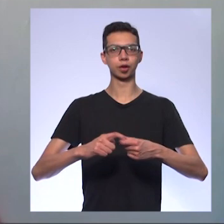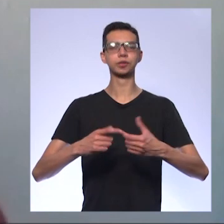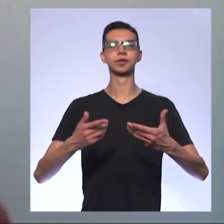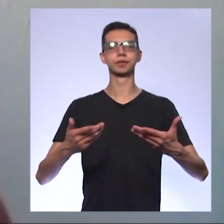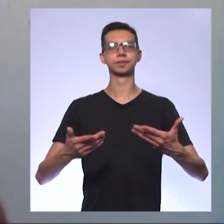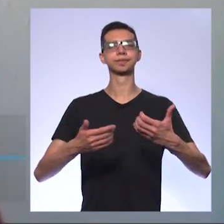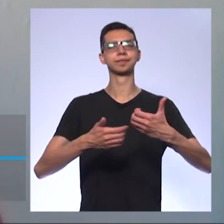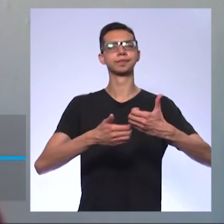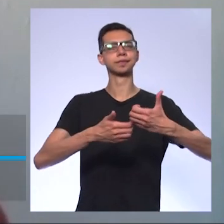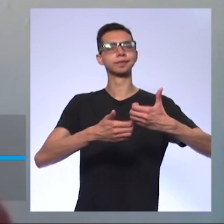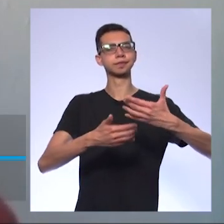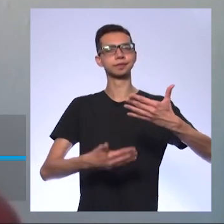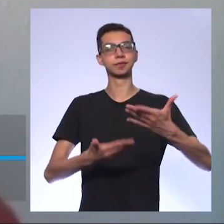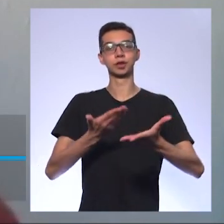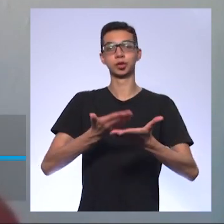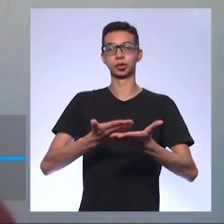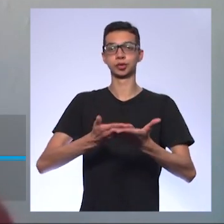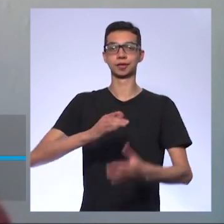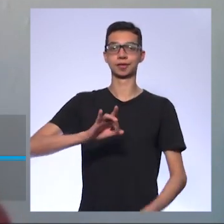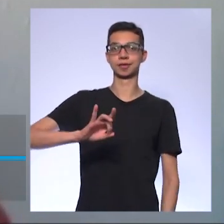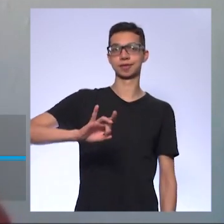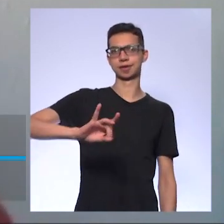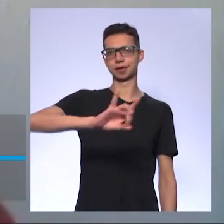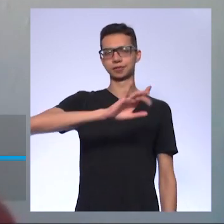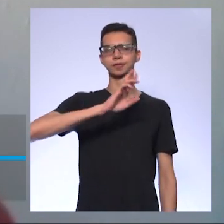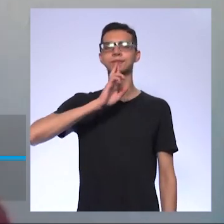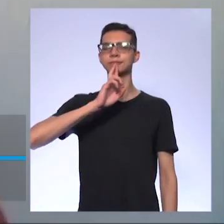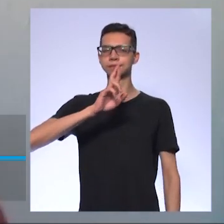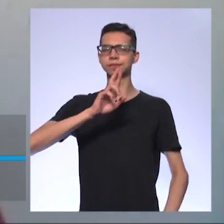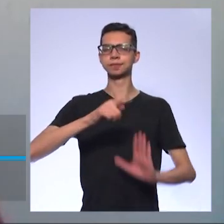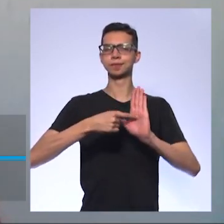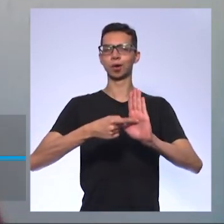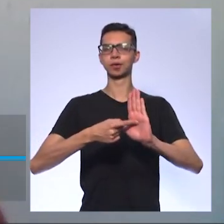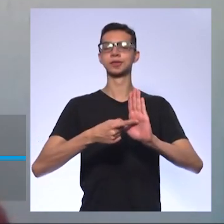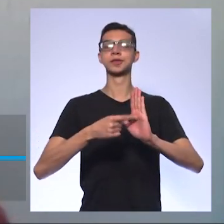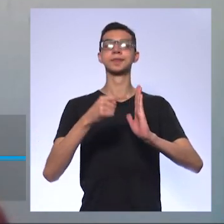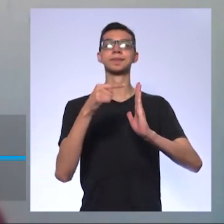1 minuto, chat. Voltamos com a professora Luíse. Tchau, tchau.